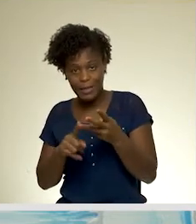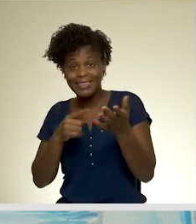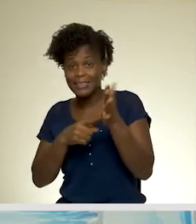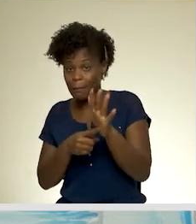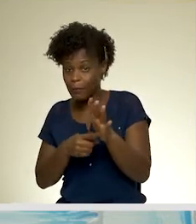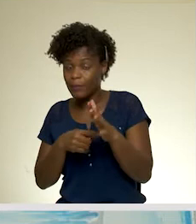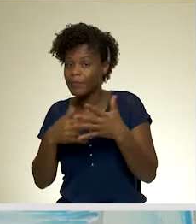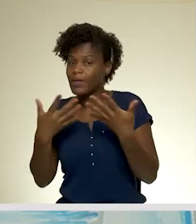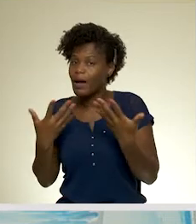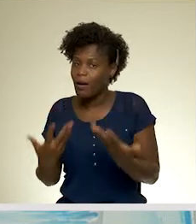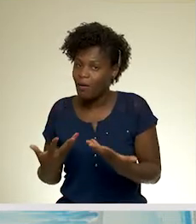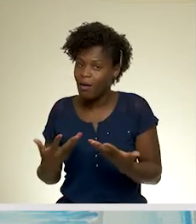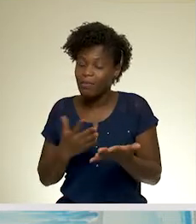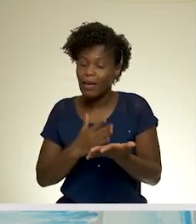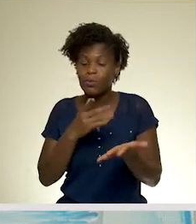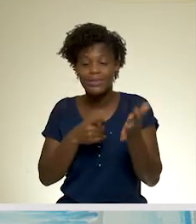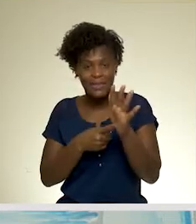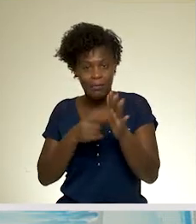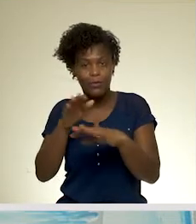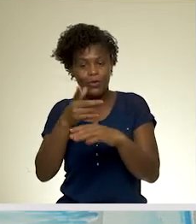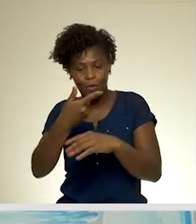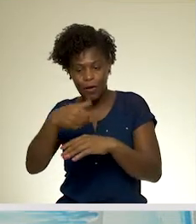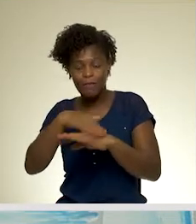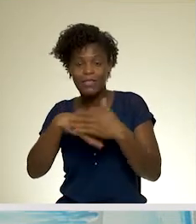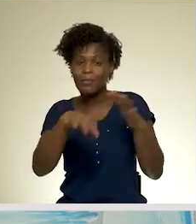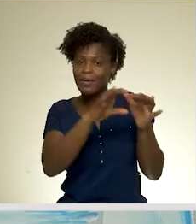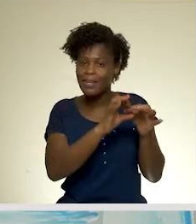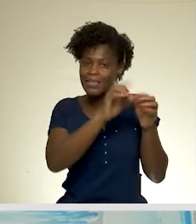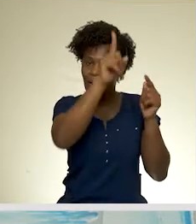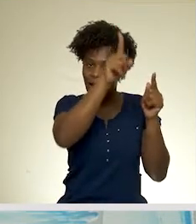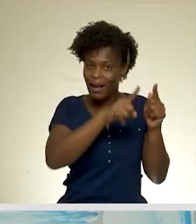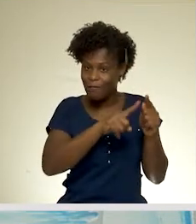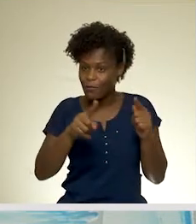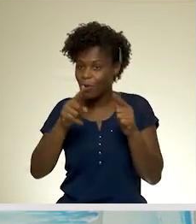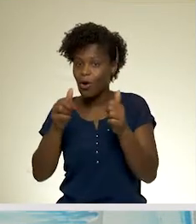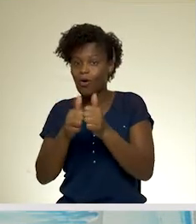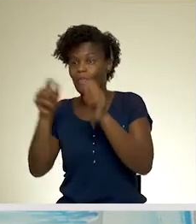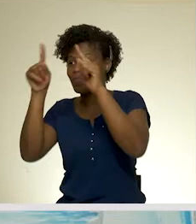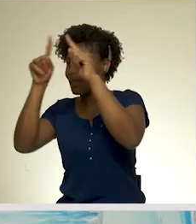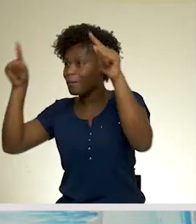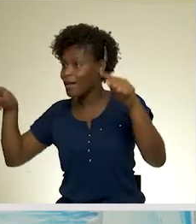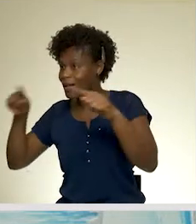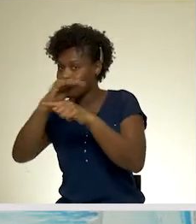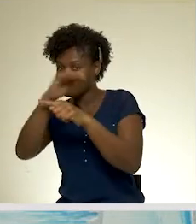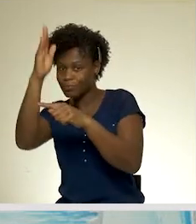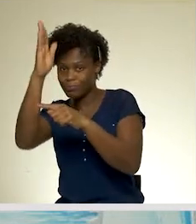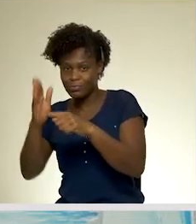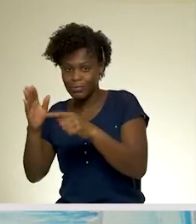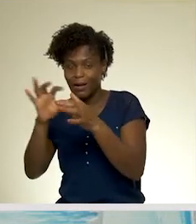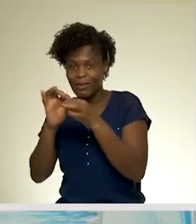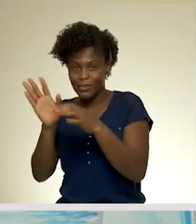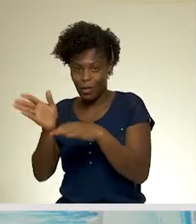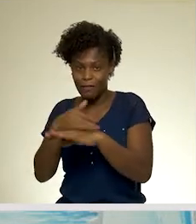exemplo. Até no exemplo fizemos a relação gráfico-tabela. E agora vou dar